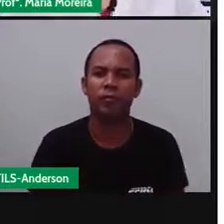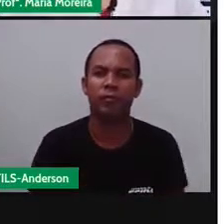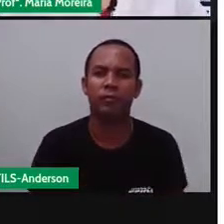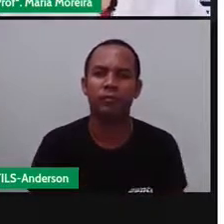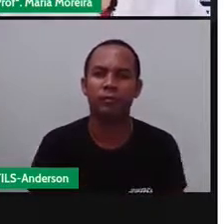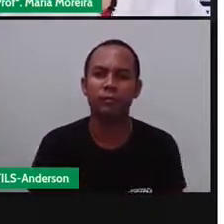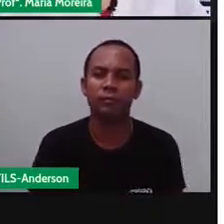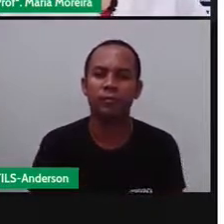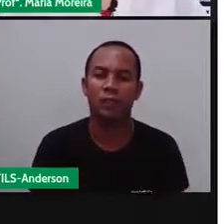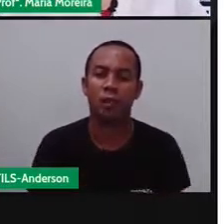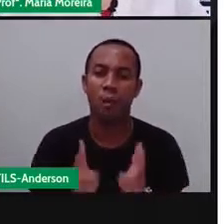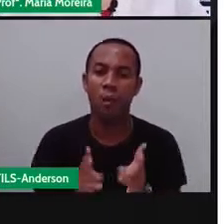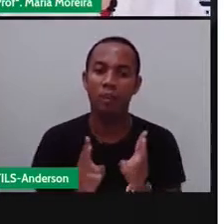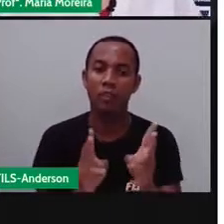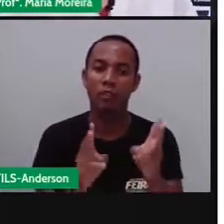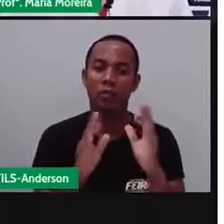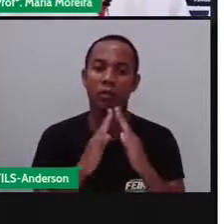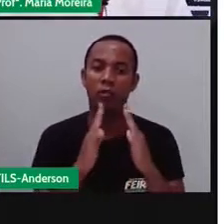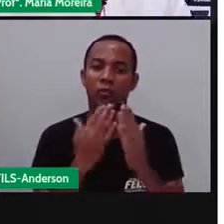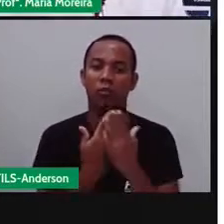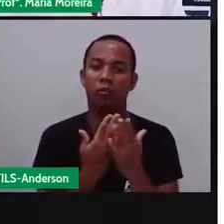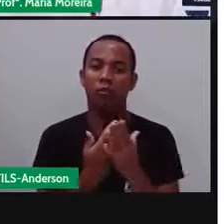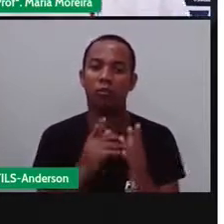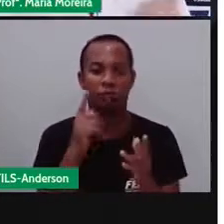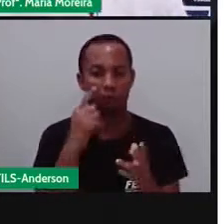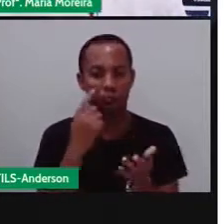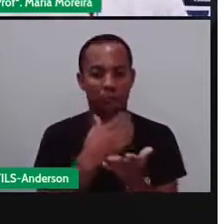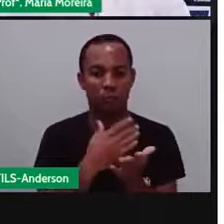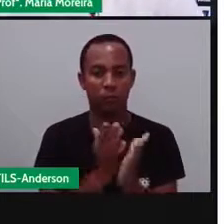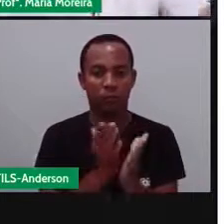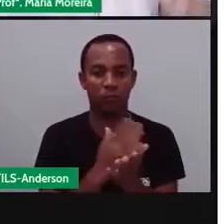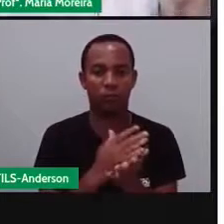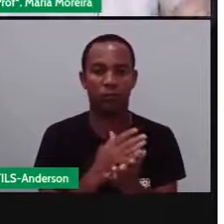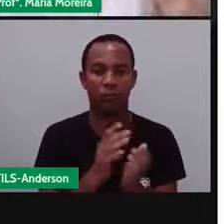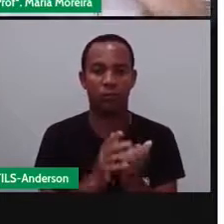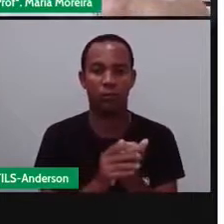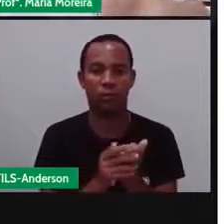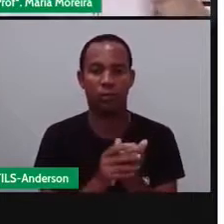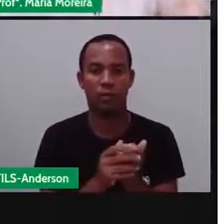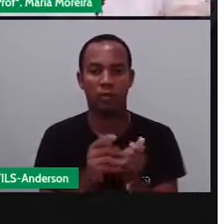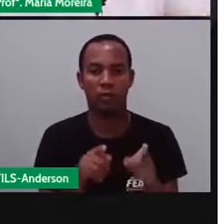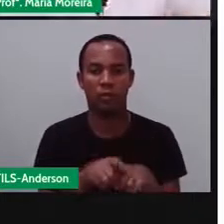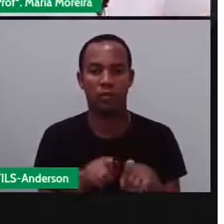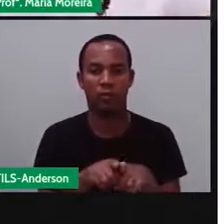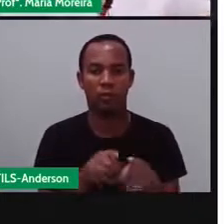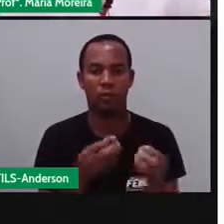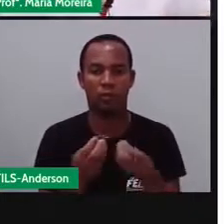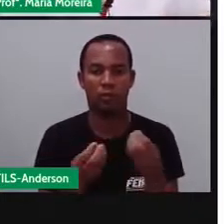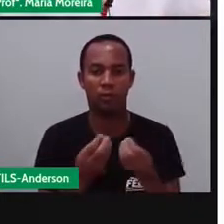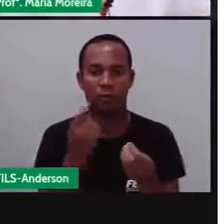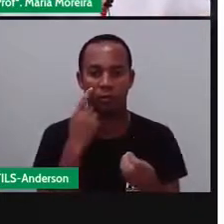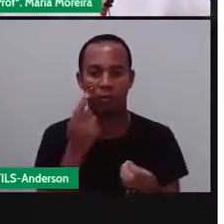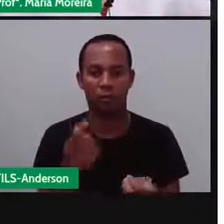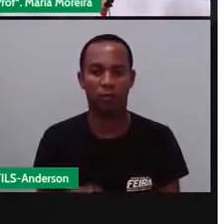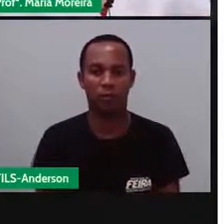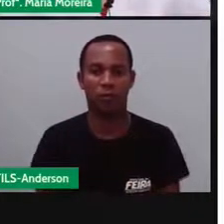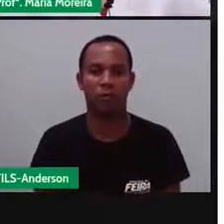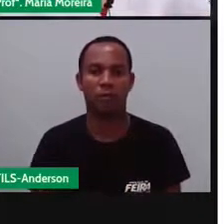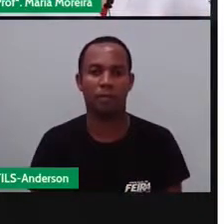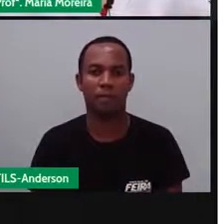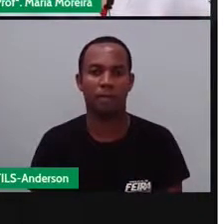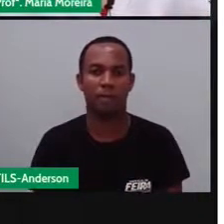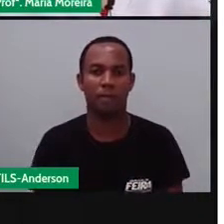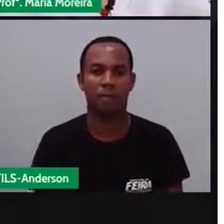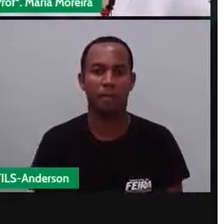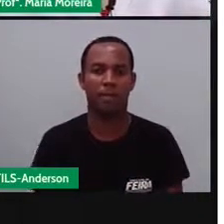aqui, continuando com nossa aula, porque se é um bolo de milho, a gente tem os ingredientes, que é uma lista, né? Vamos